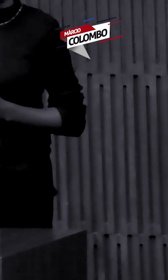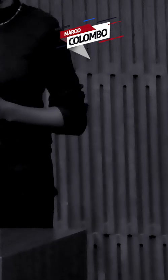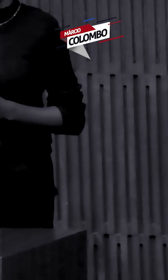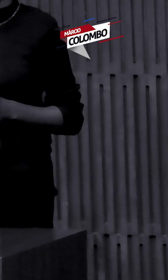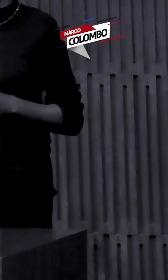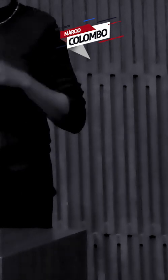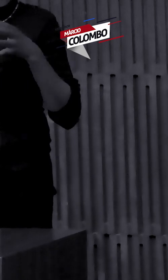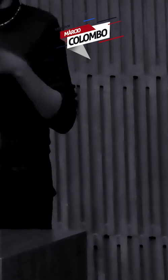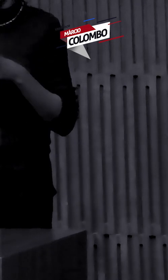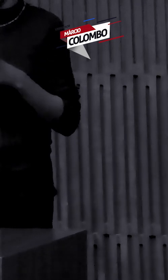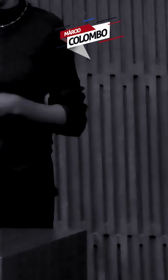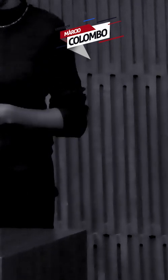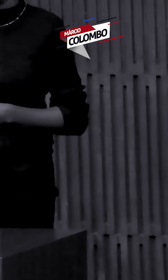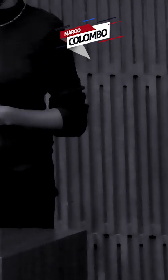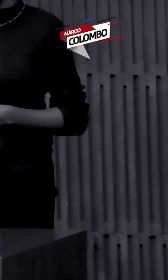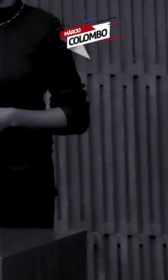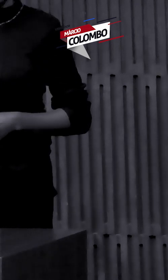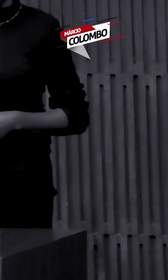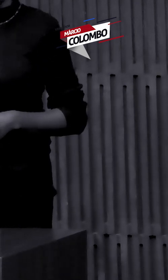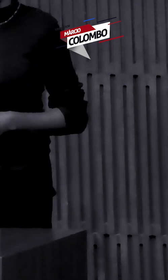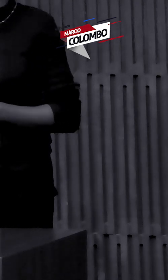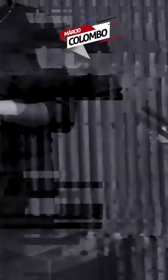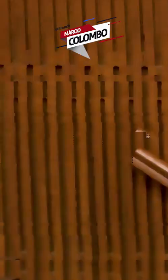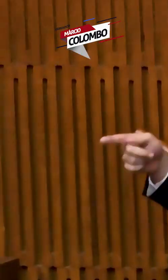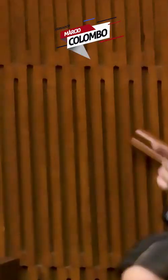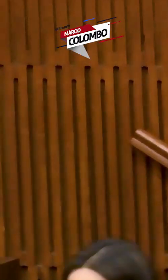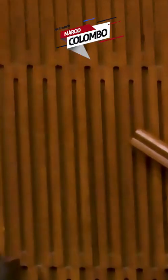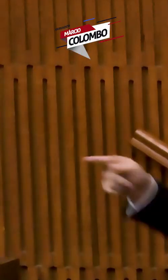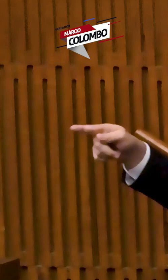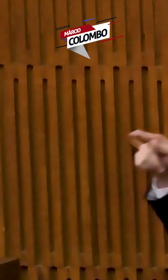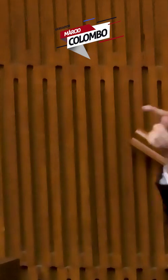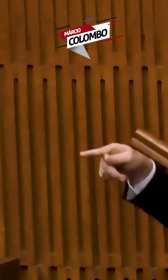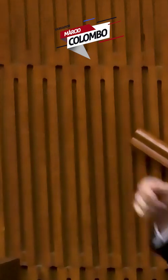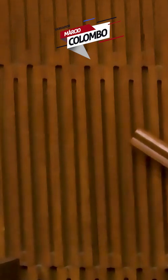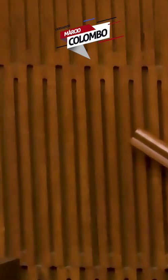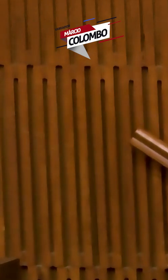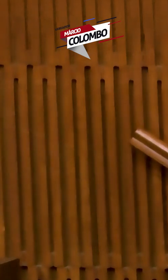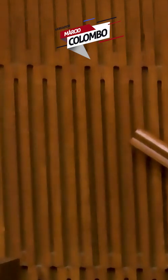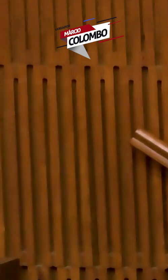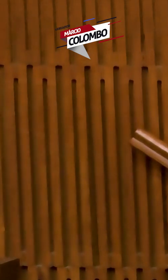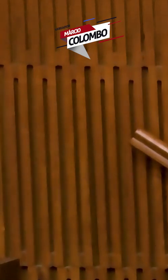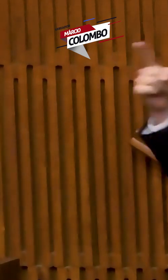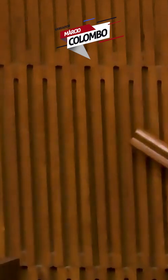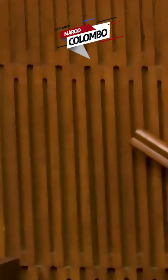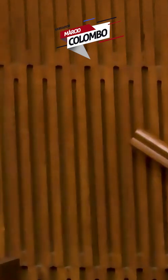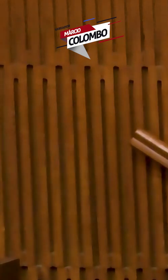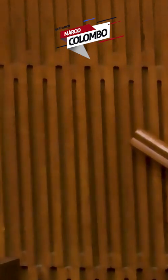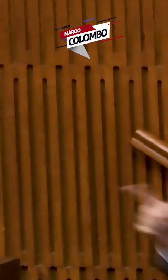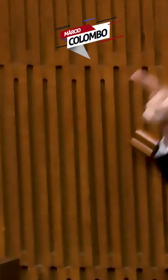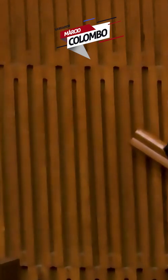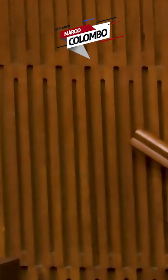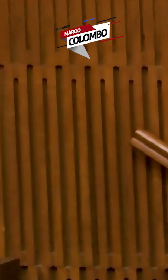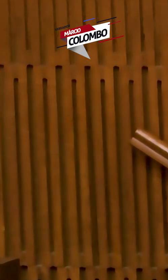os fascistas do MBL optaram pelo Bolsonaro. O vereador, o Ricardo Alvarez do PSOL, talvez ele nem saiba o que é